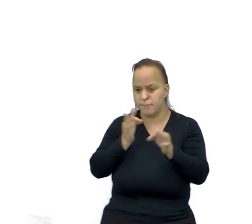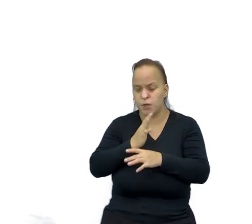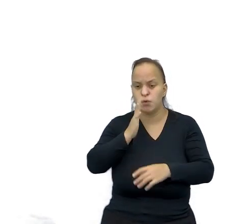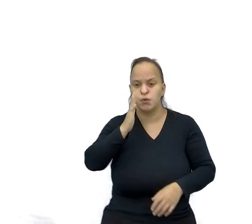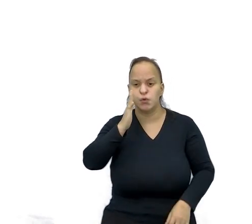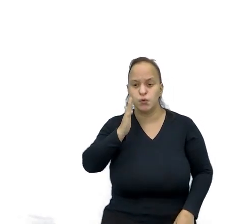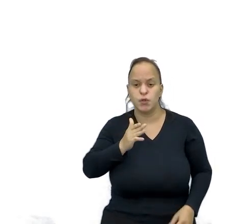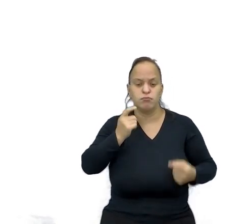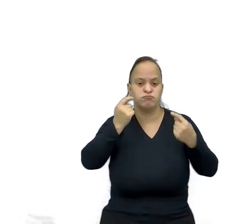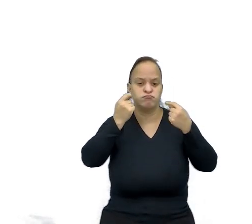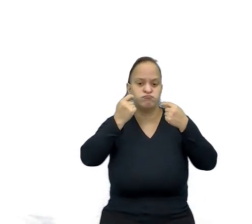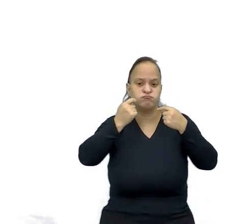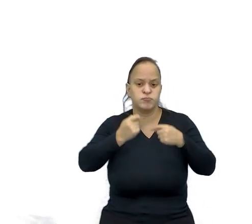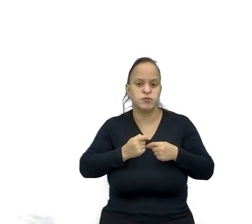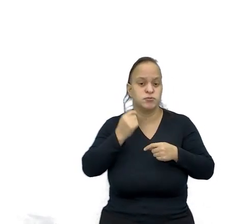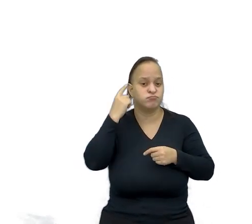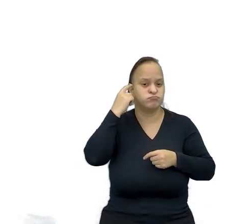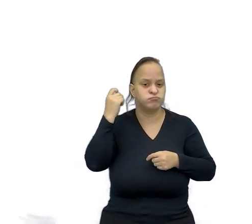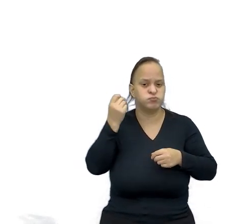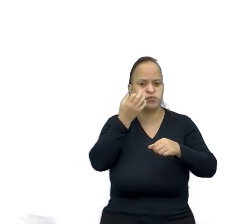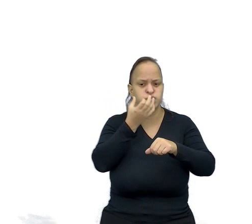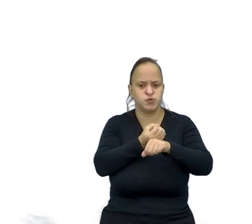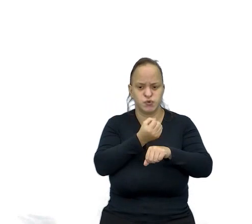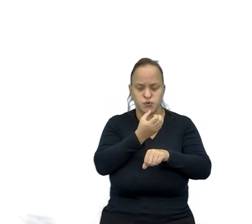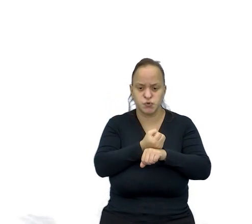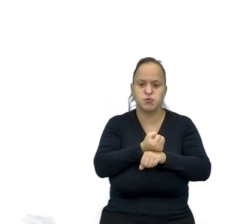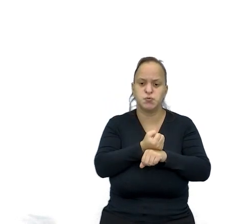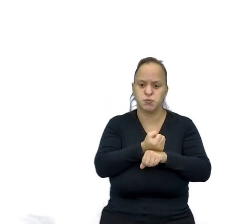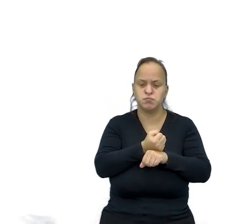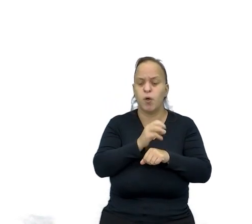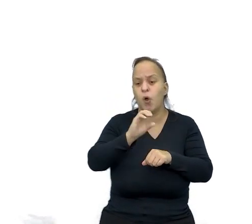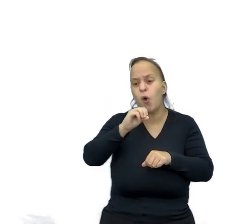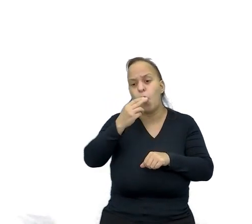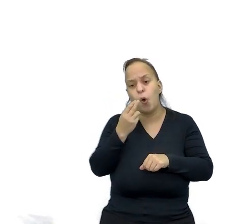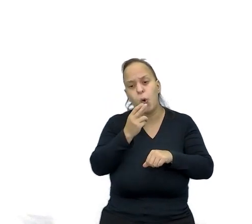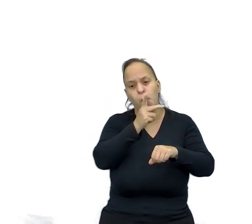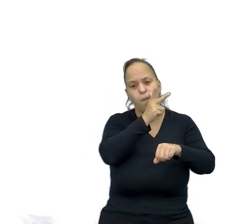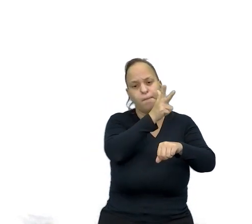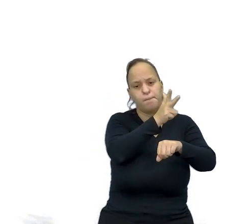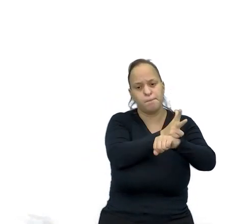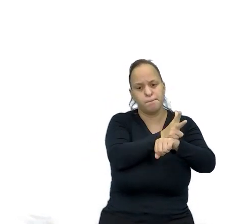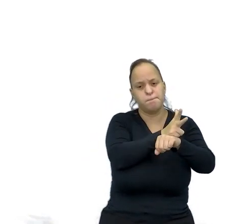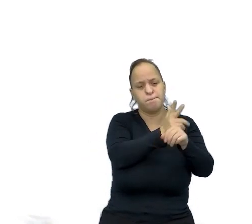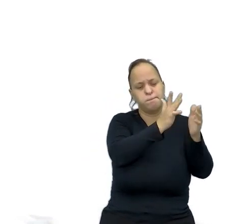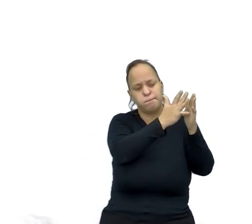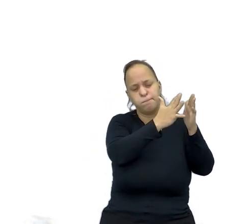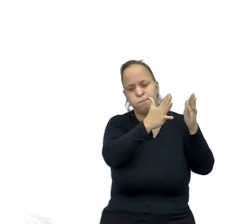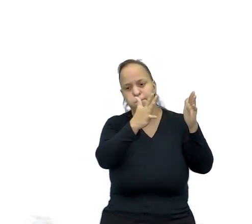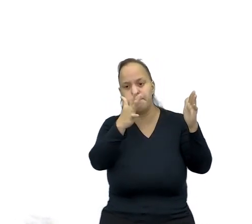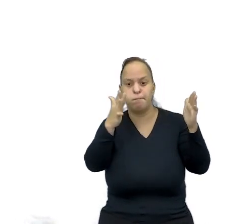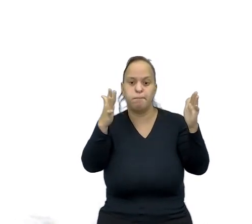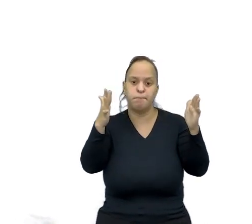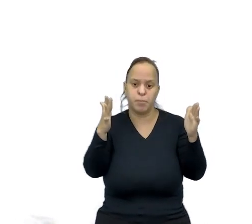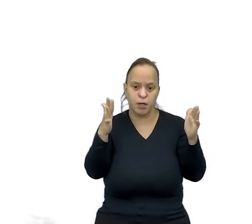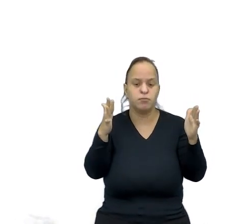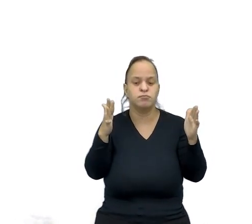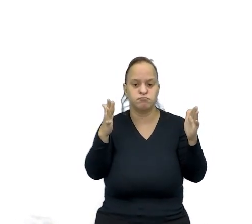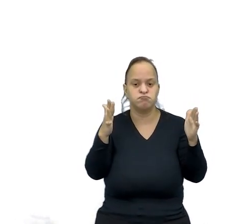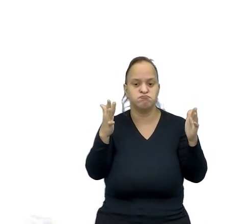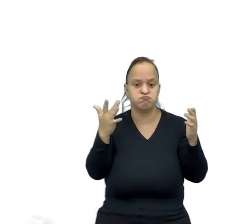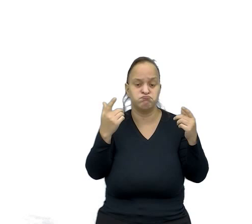ser relatado em formato de podcast ou gravado utilizando a linguagem verbal ou não verbal para ilustrar o